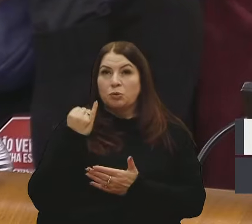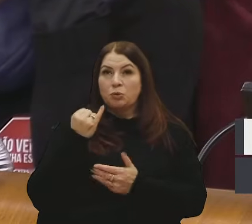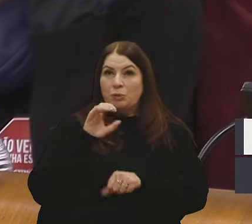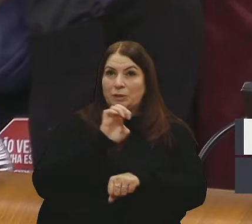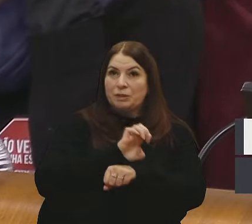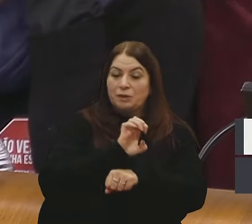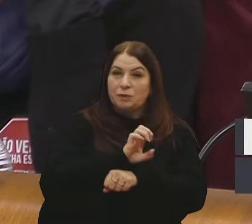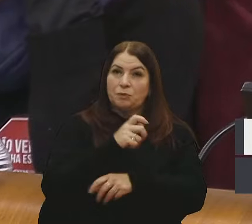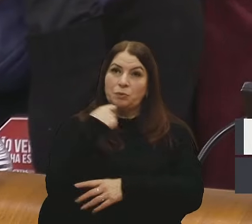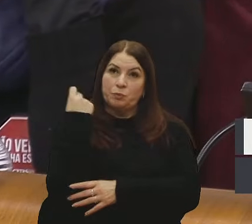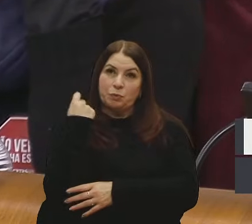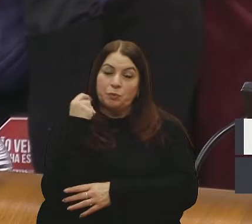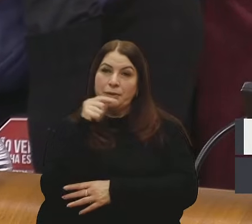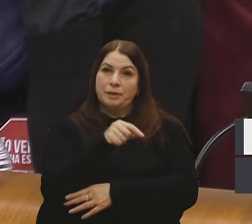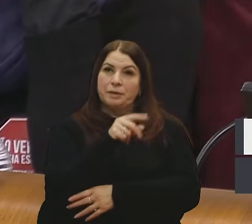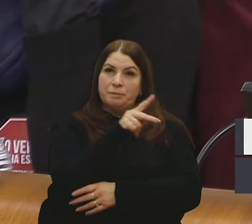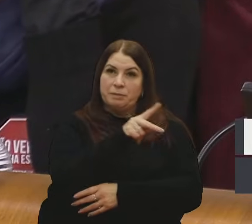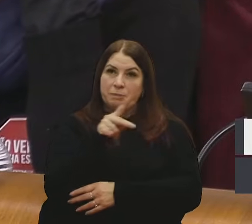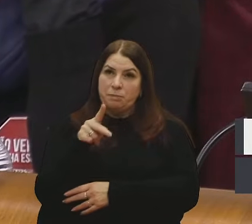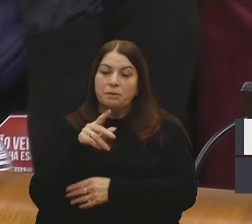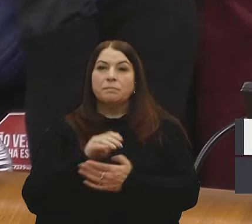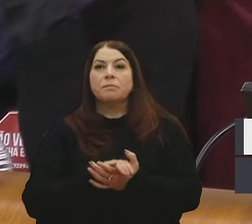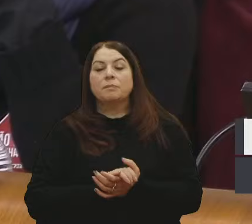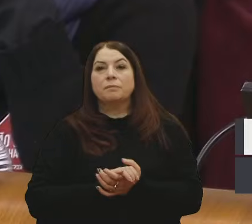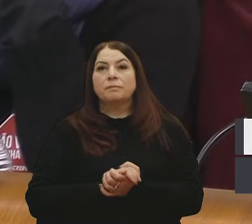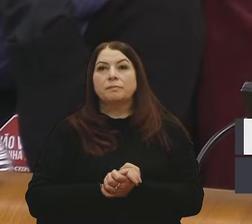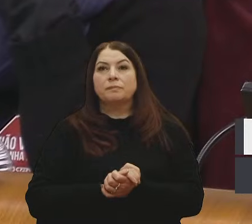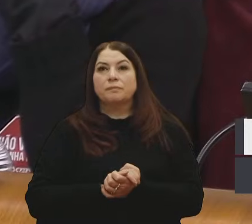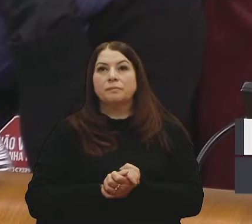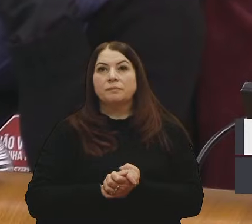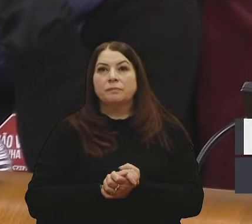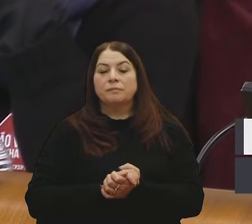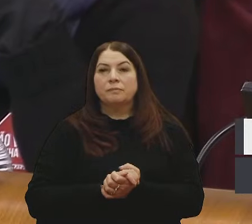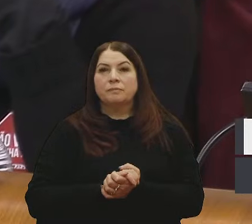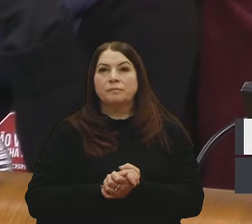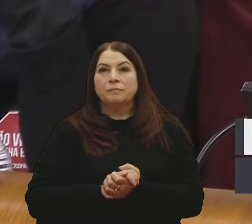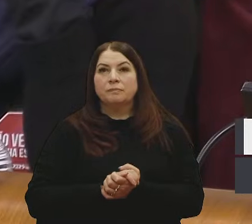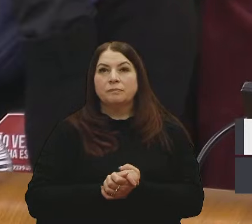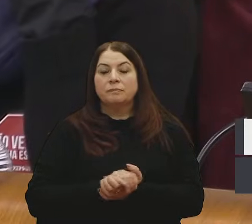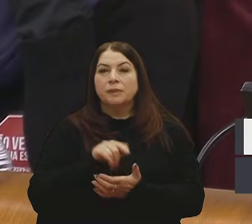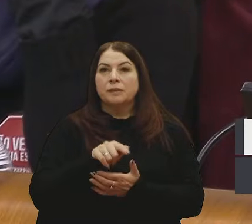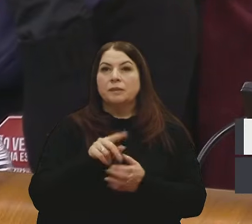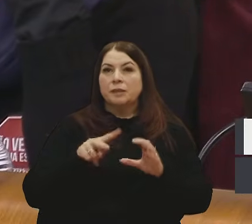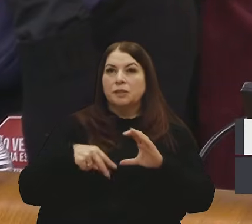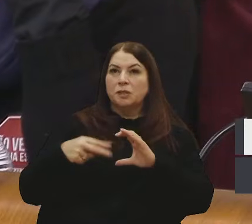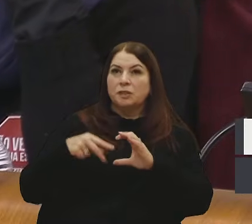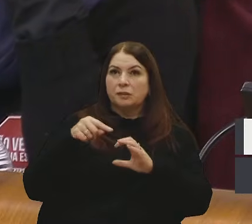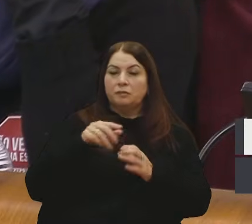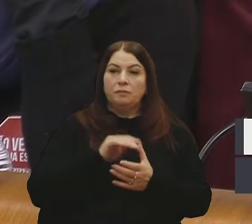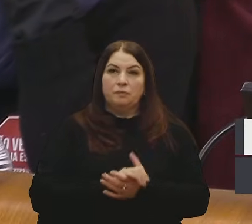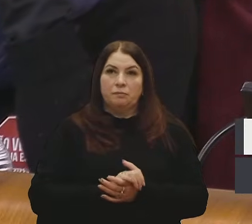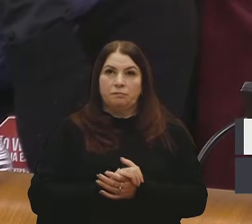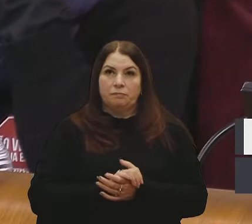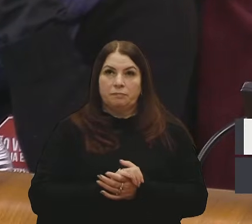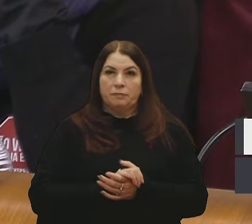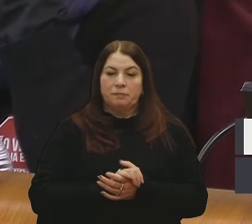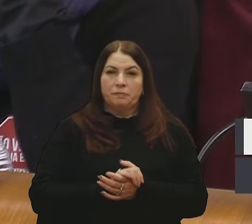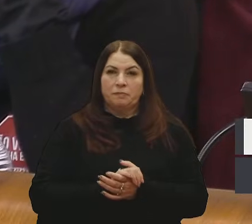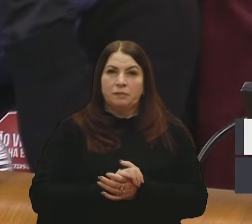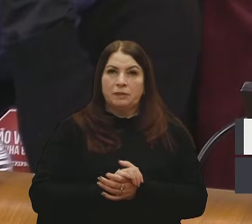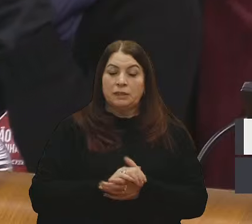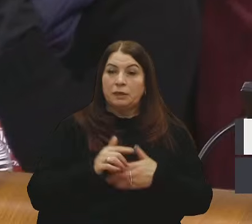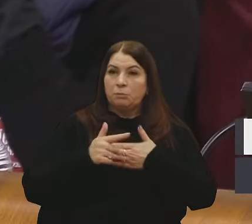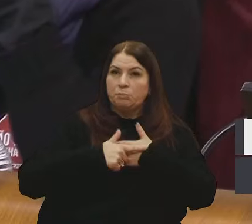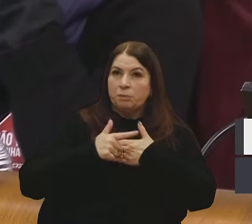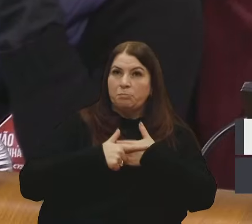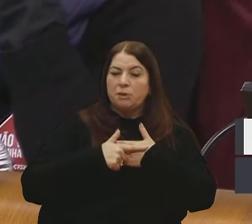Rio Grande do Sul, essas PPPs, e em que pese a Câmara de Vereadores, né, ter como função